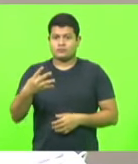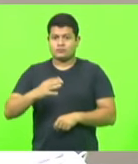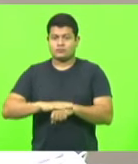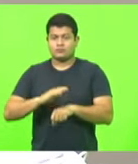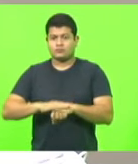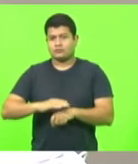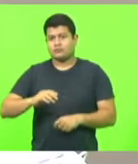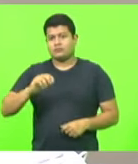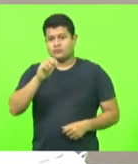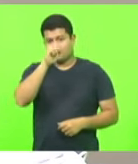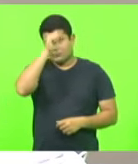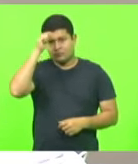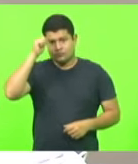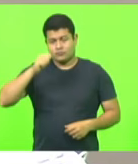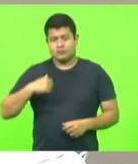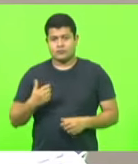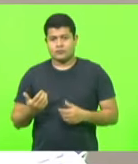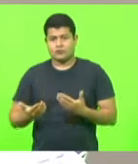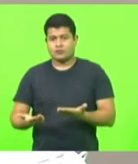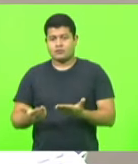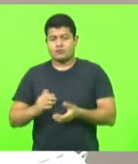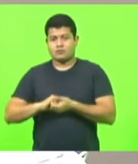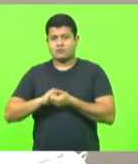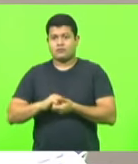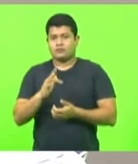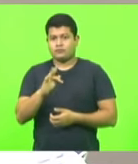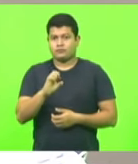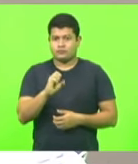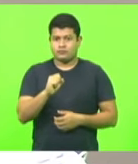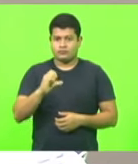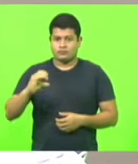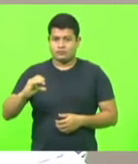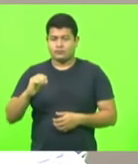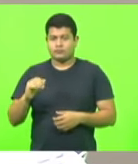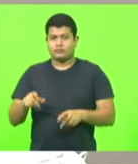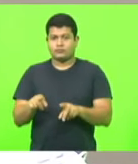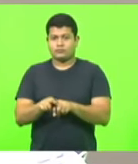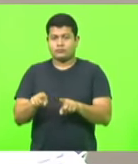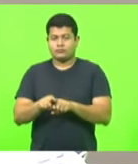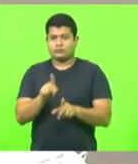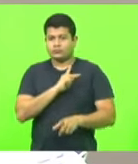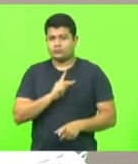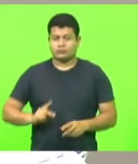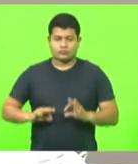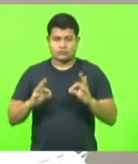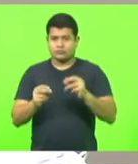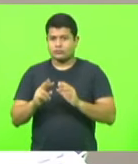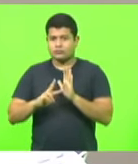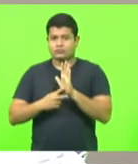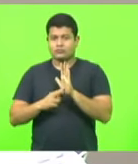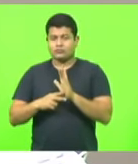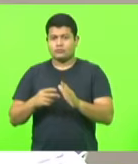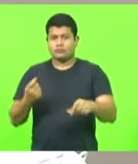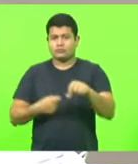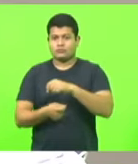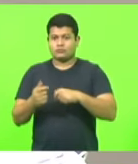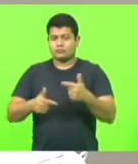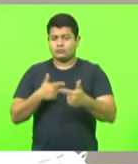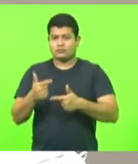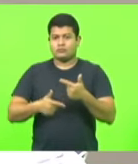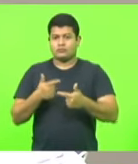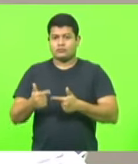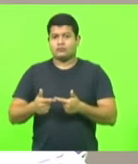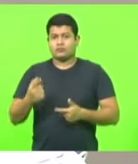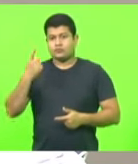Adrianinho, cumprimentando o presidente da FESESC e os presidentes de todos os sindicatos dos comerciários de Santa Catarina pelo Dia